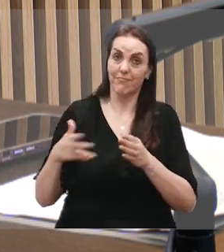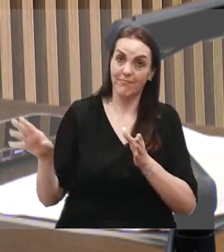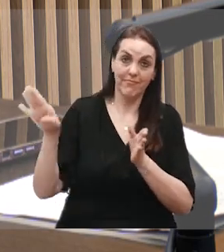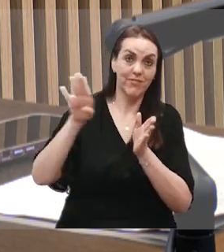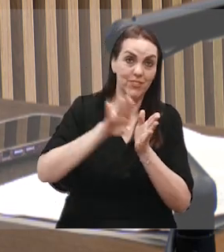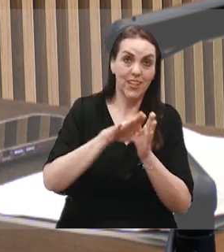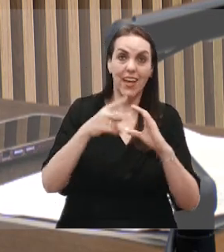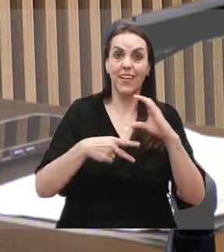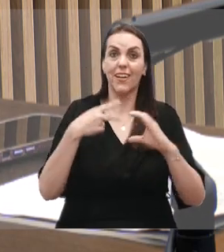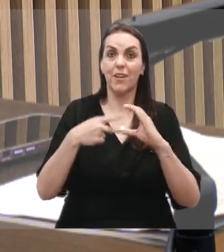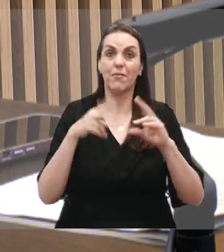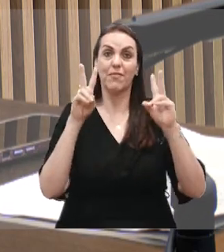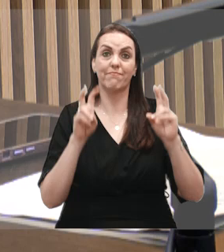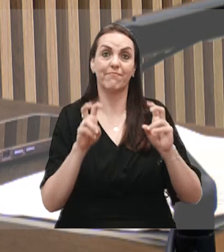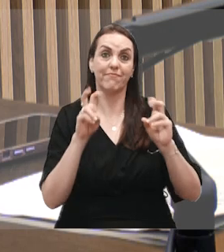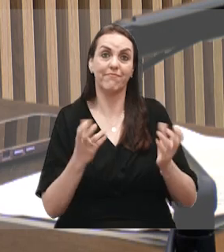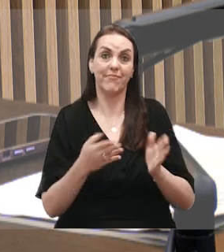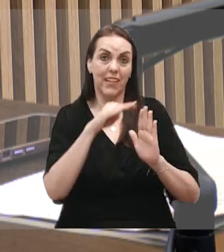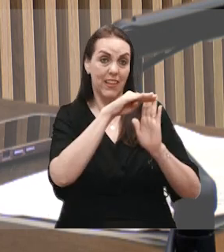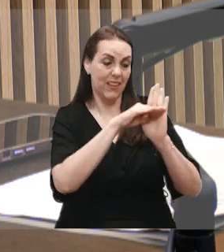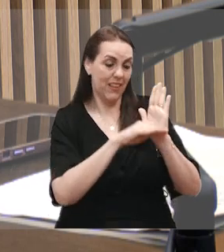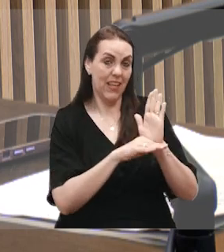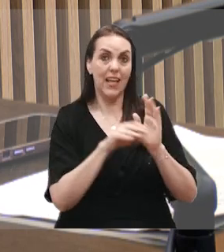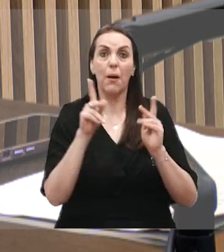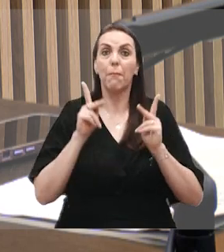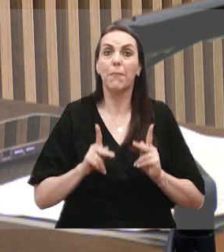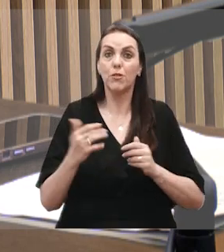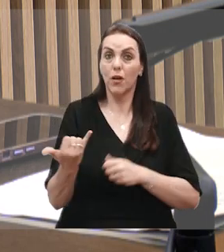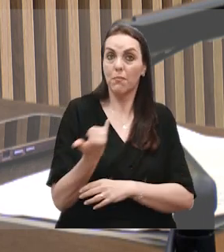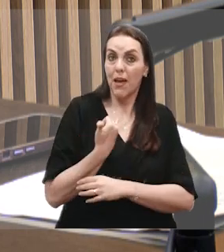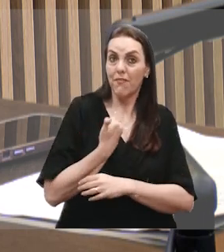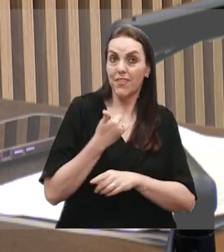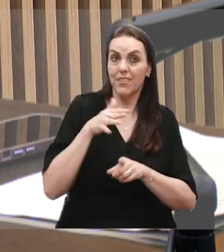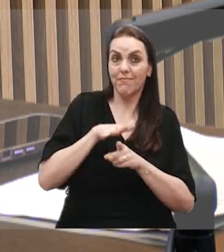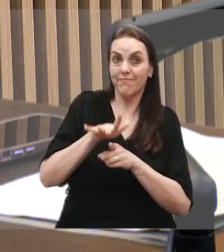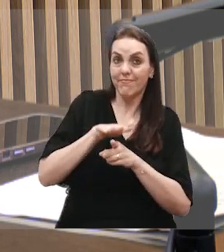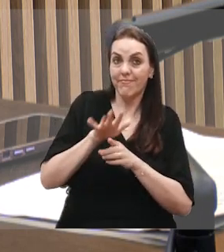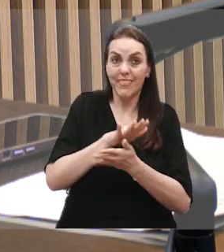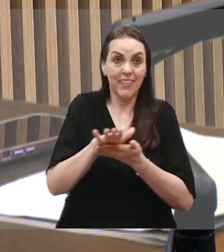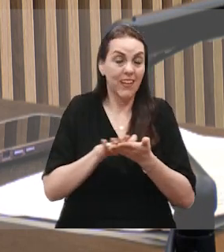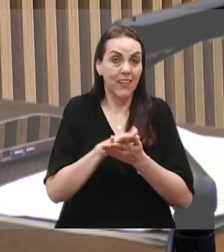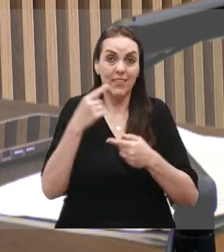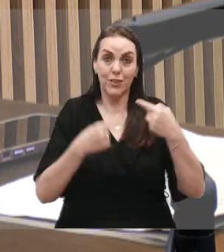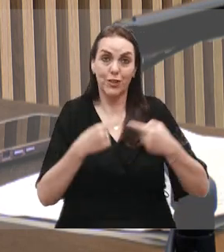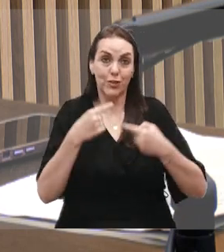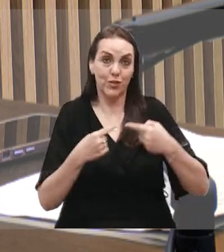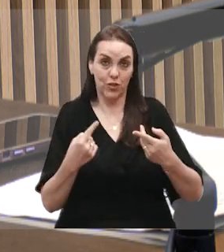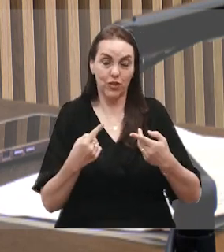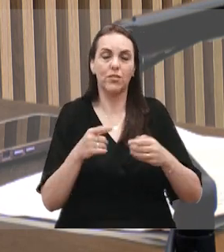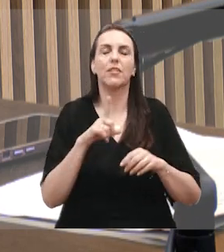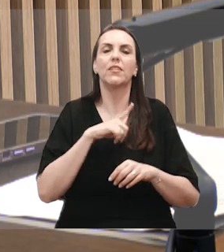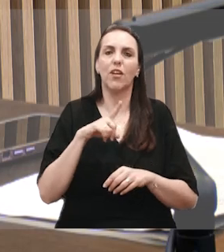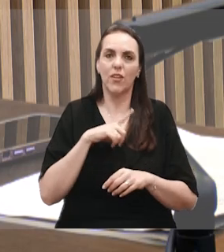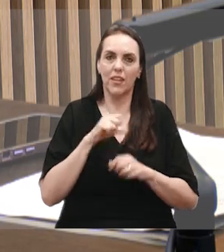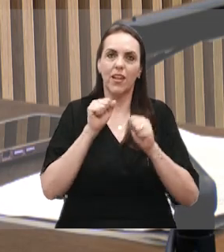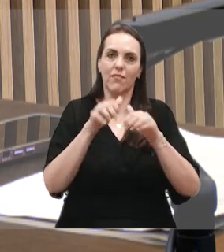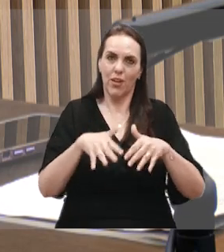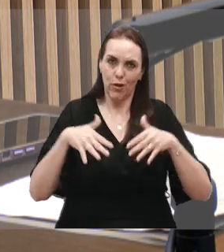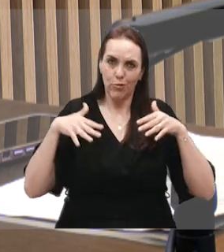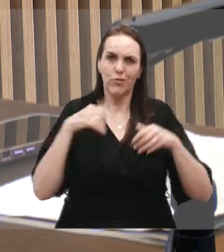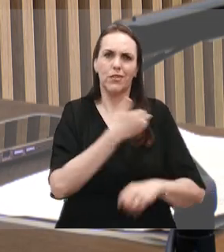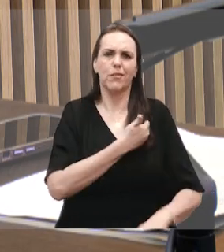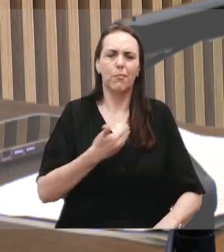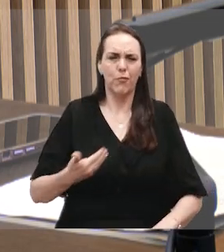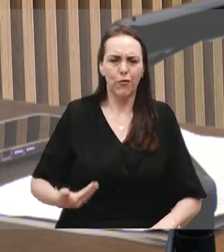Ou se daqui a pouco alguém não te traz essa demanda, não é discutida. E a gente teve audiência pública, a gente teve